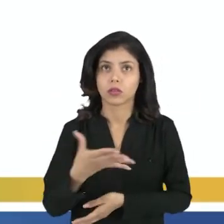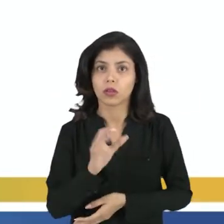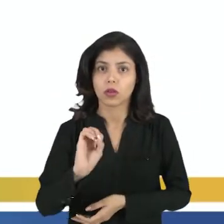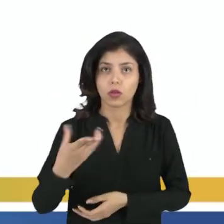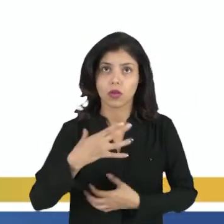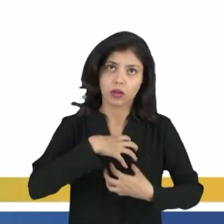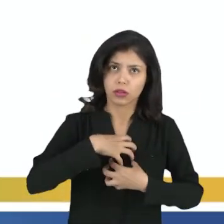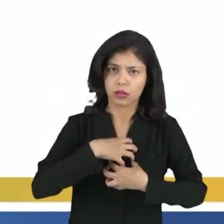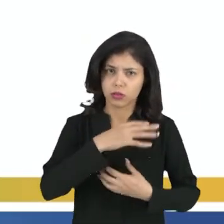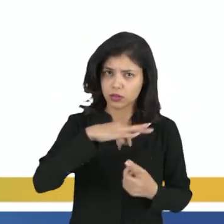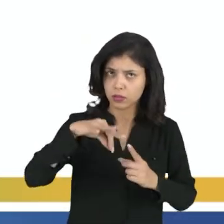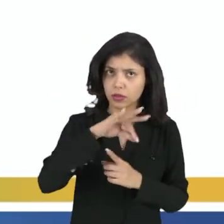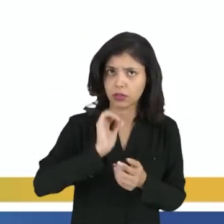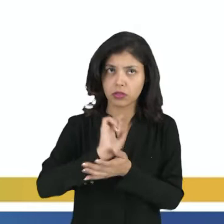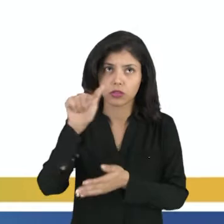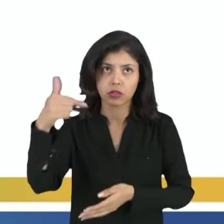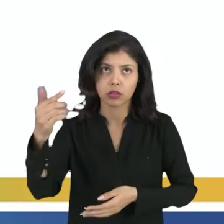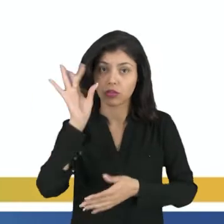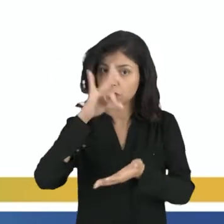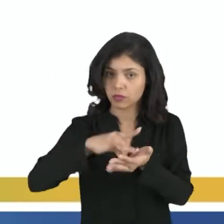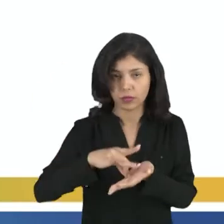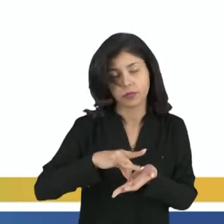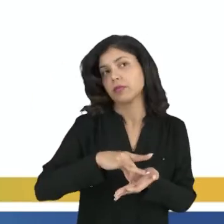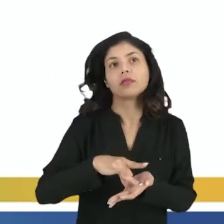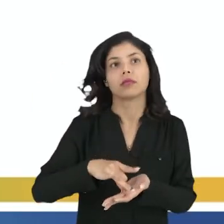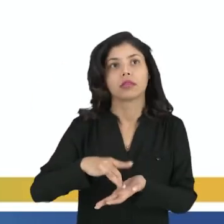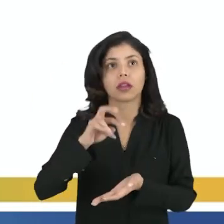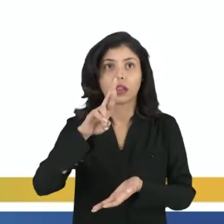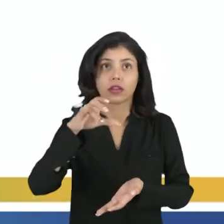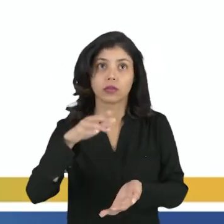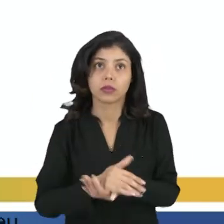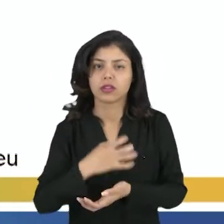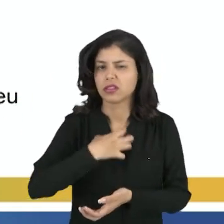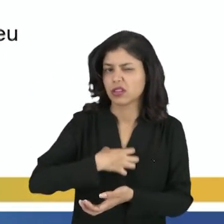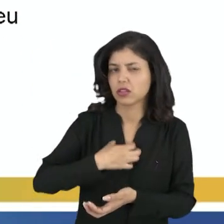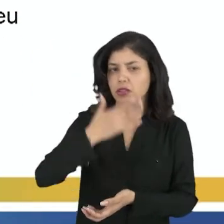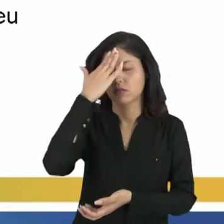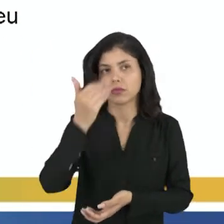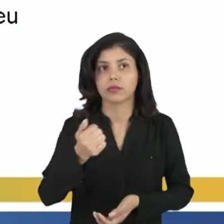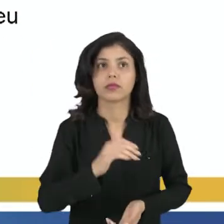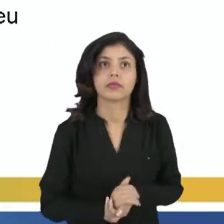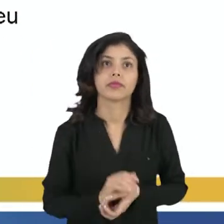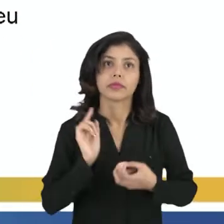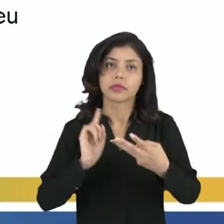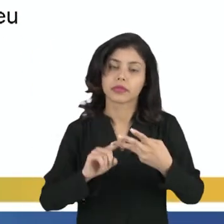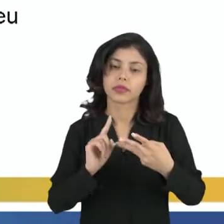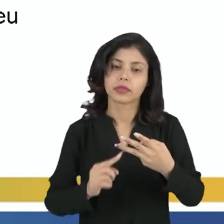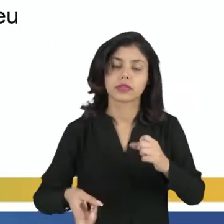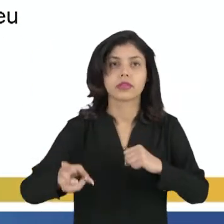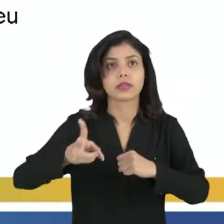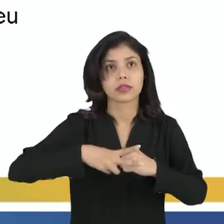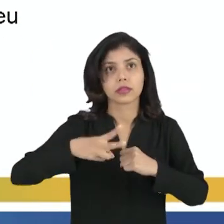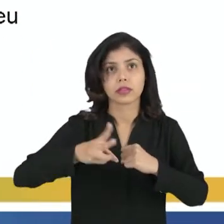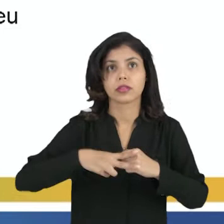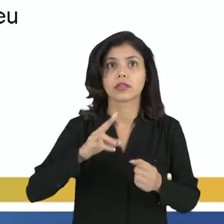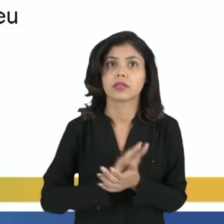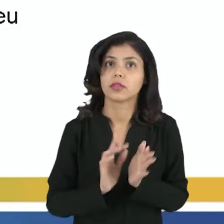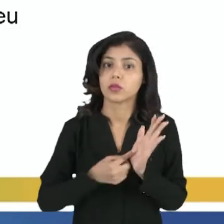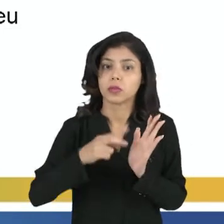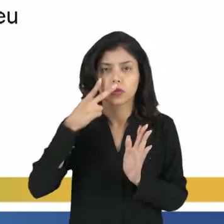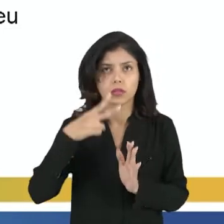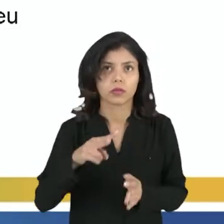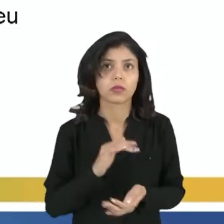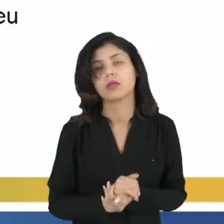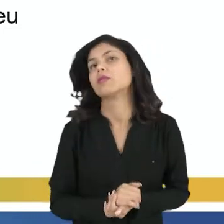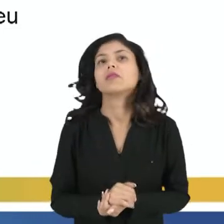ou um estado de espírito diante de um fato, lastimar, sentir, saber. Verbos que indicam um ponto de